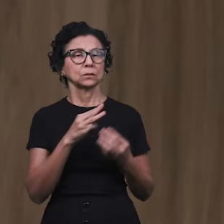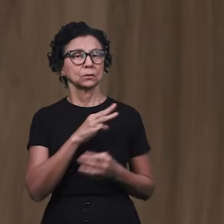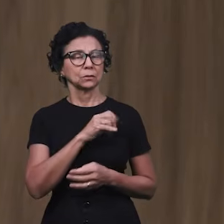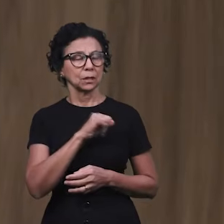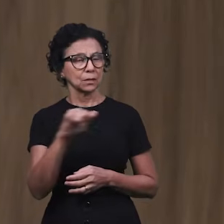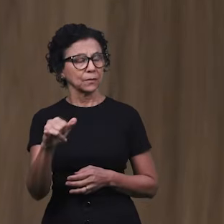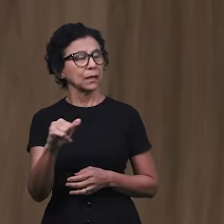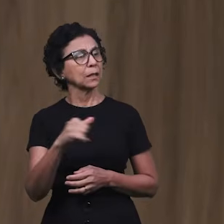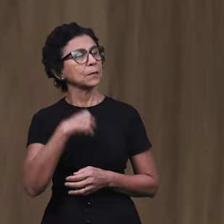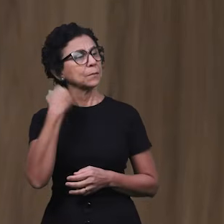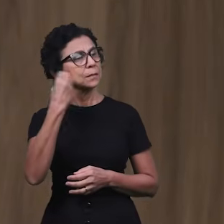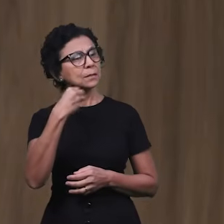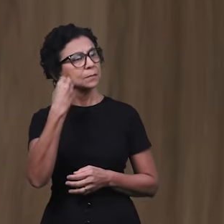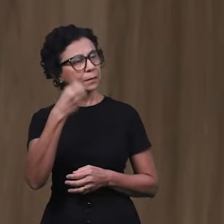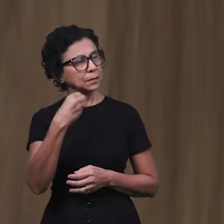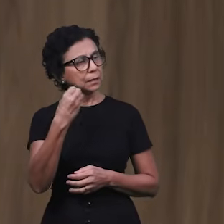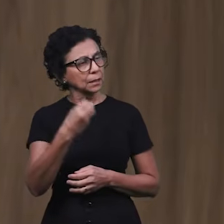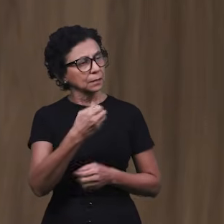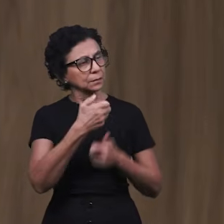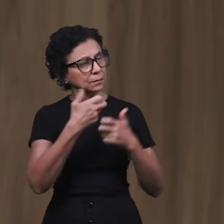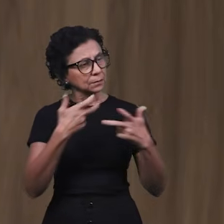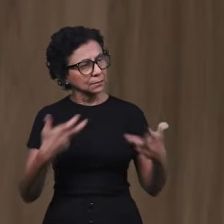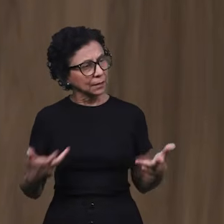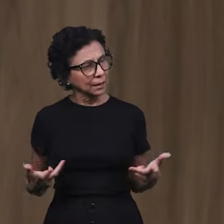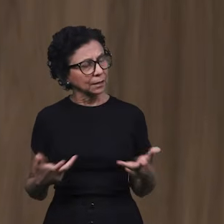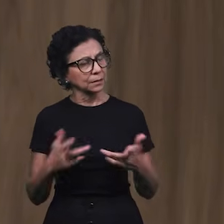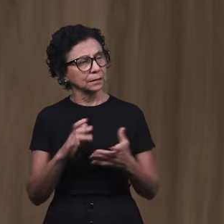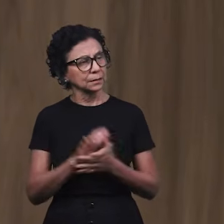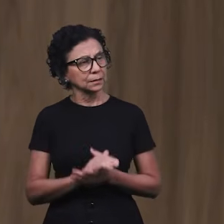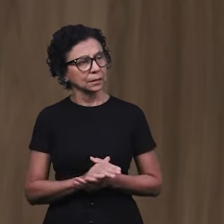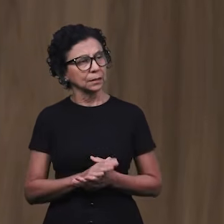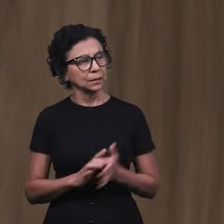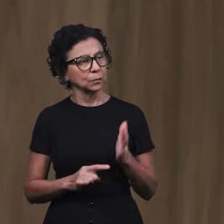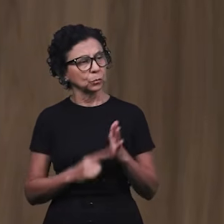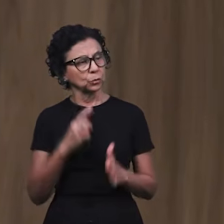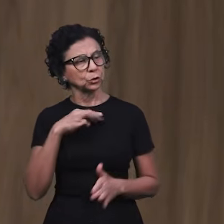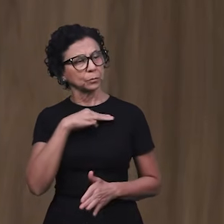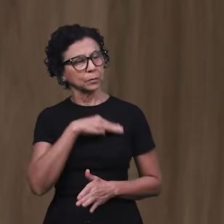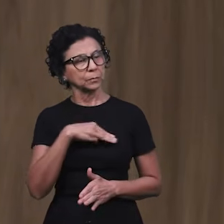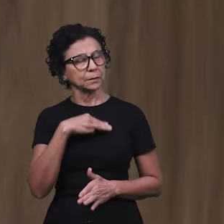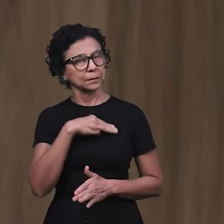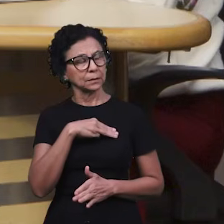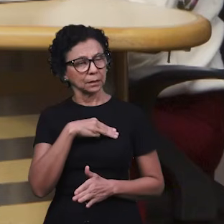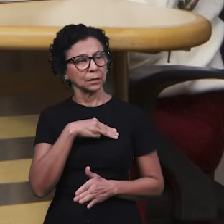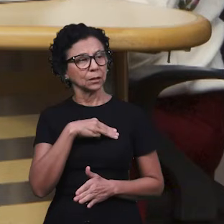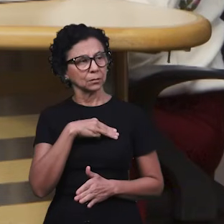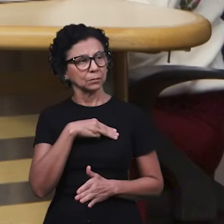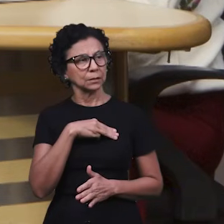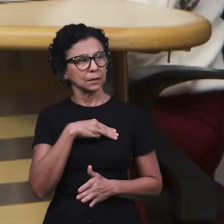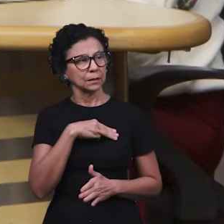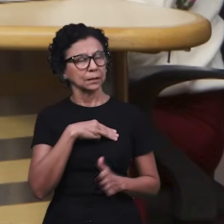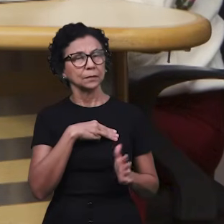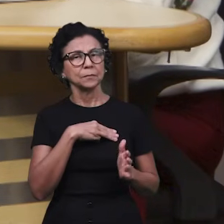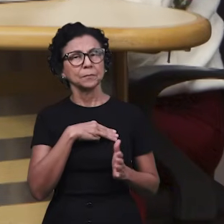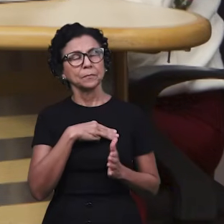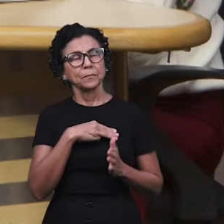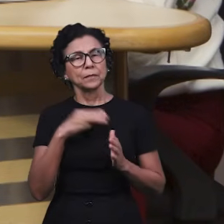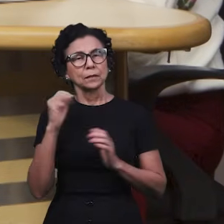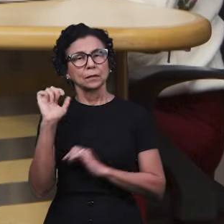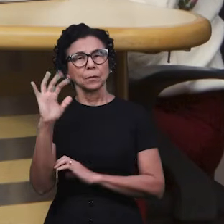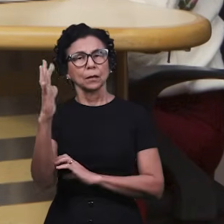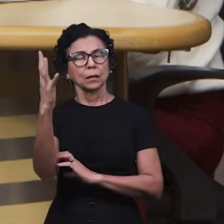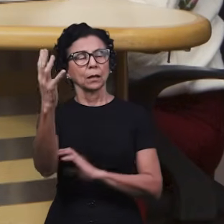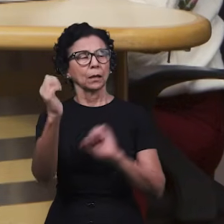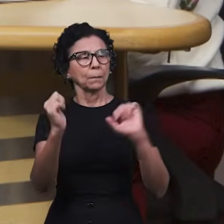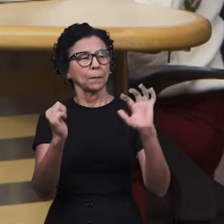vivenciaram nessa última missão transamazônica com as crianças, e a gente queria que você compartilhasse, né, com